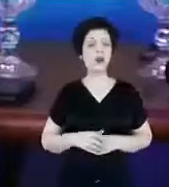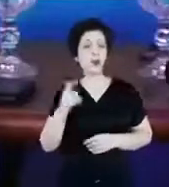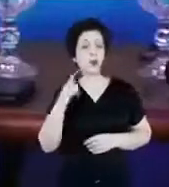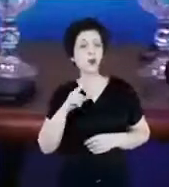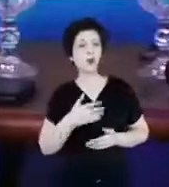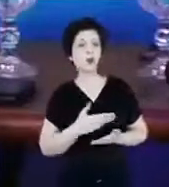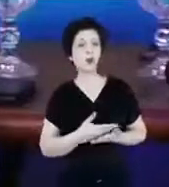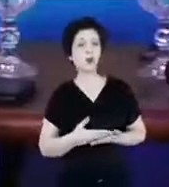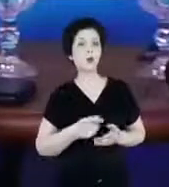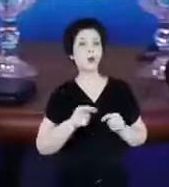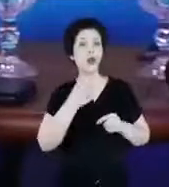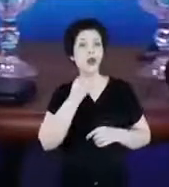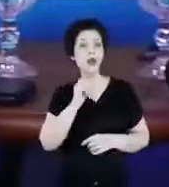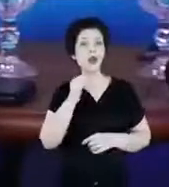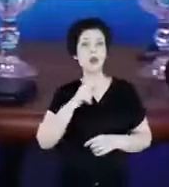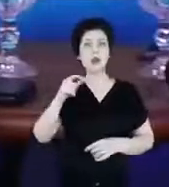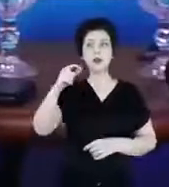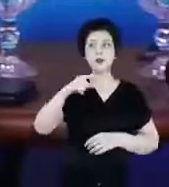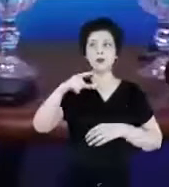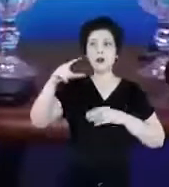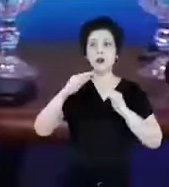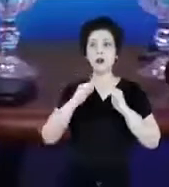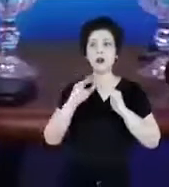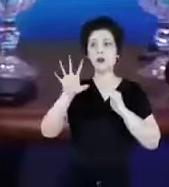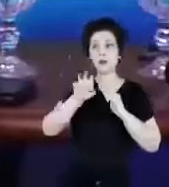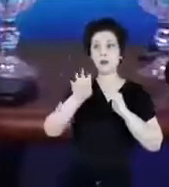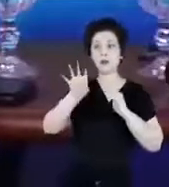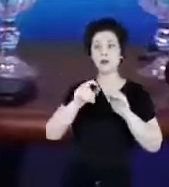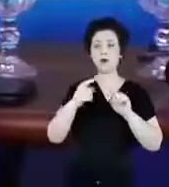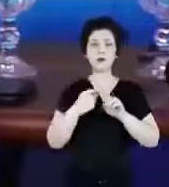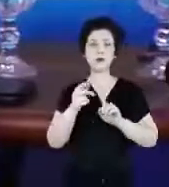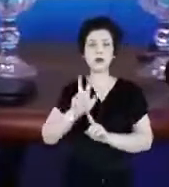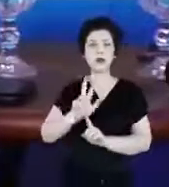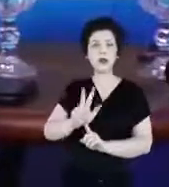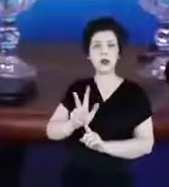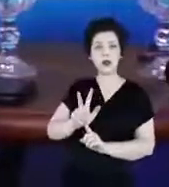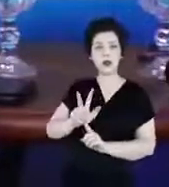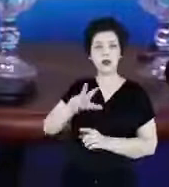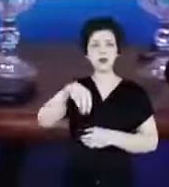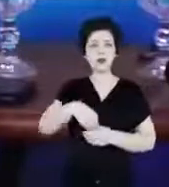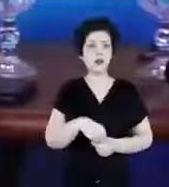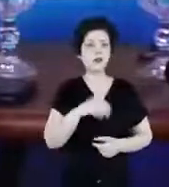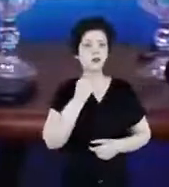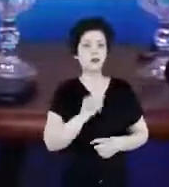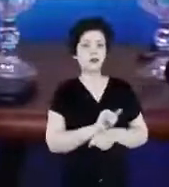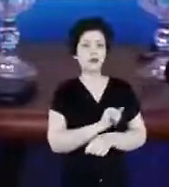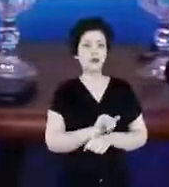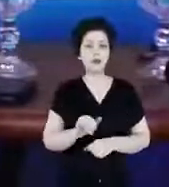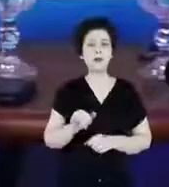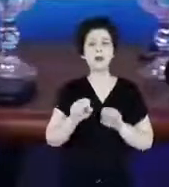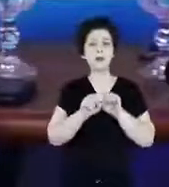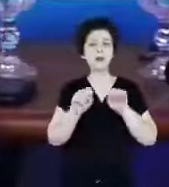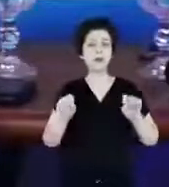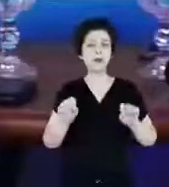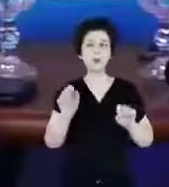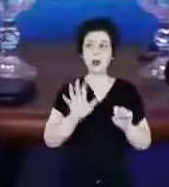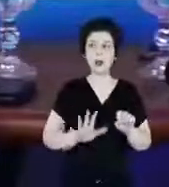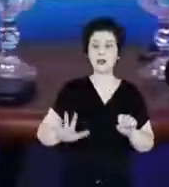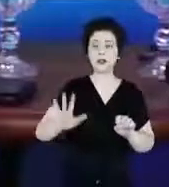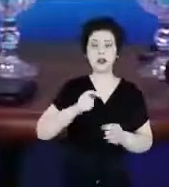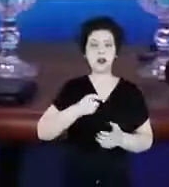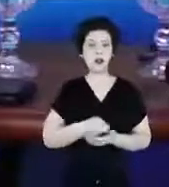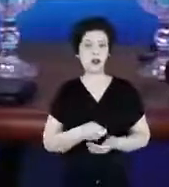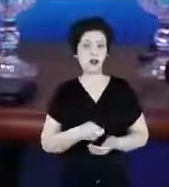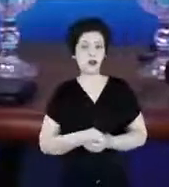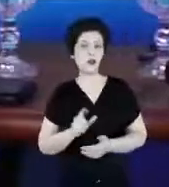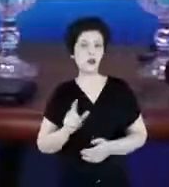tanto da energia solar como da energia eólica na matriz energética e no sistema nacional, que garantiu, inclusive,